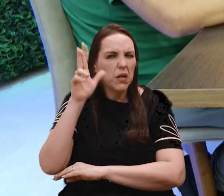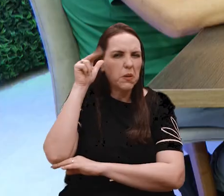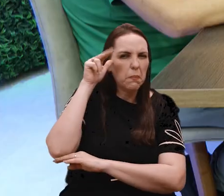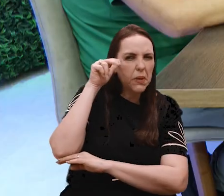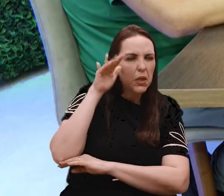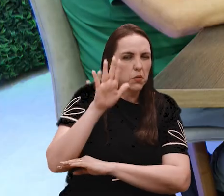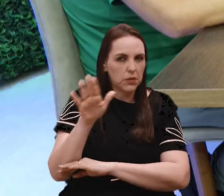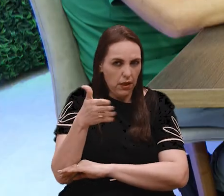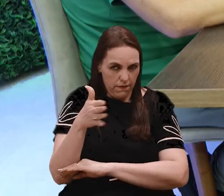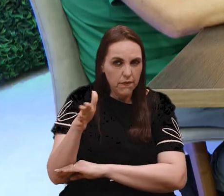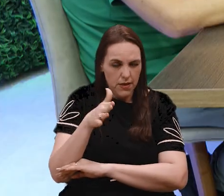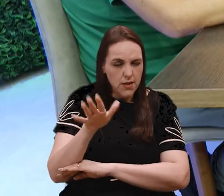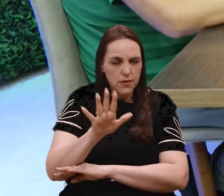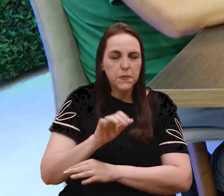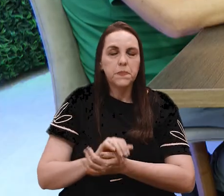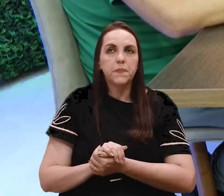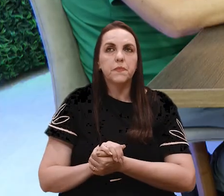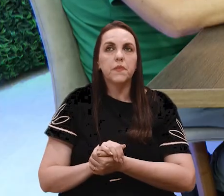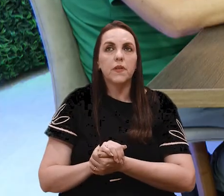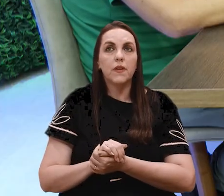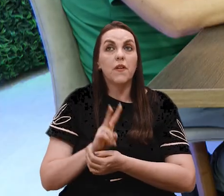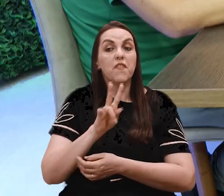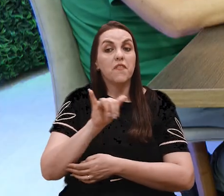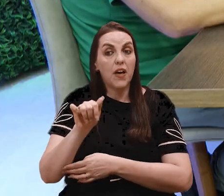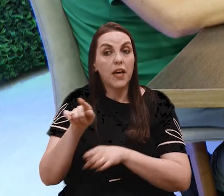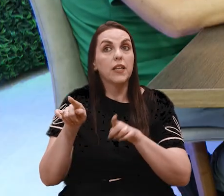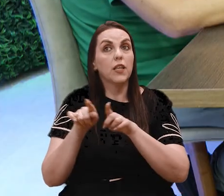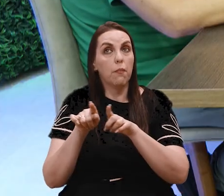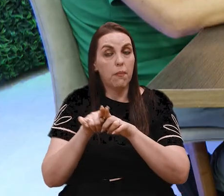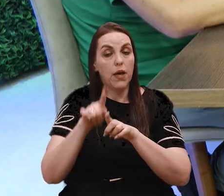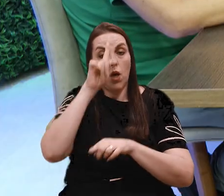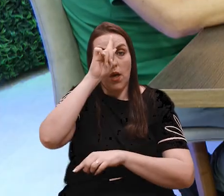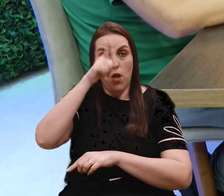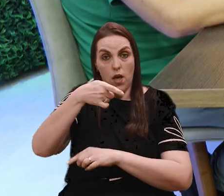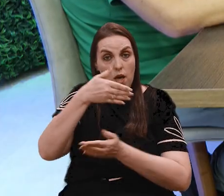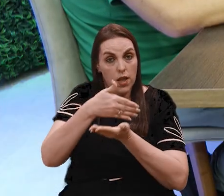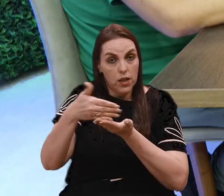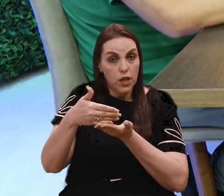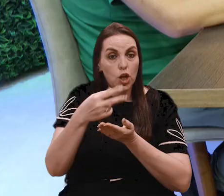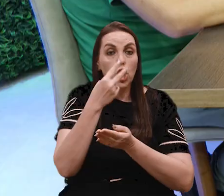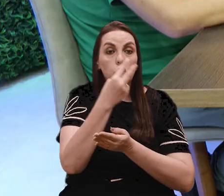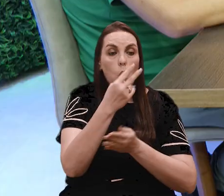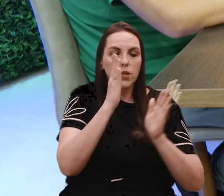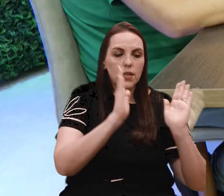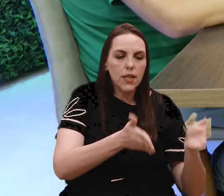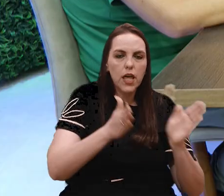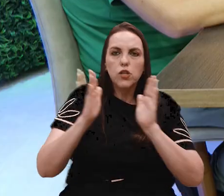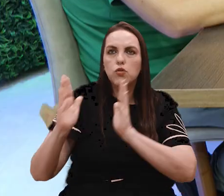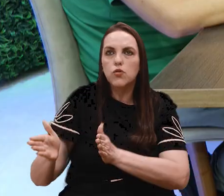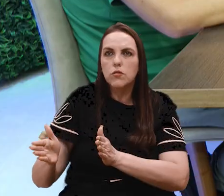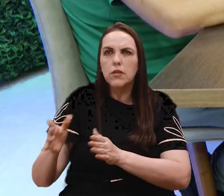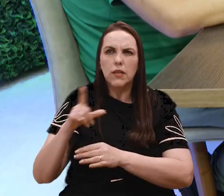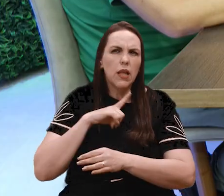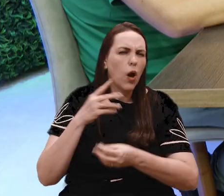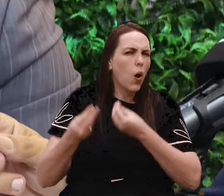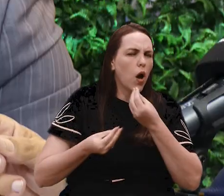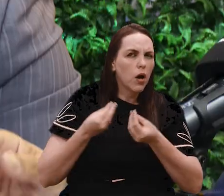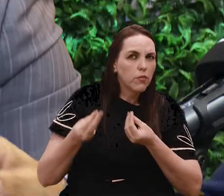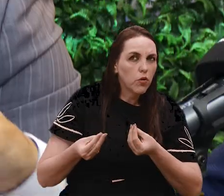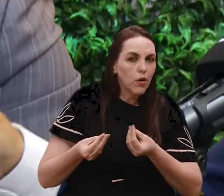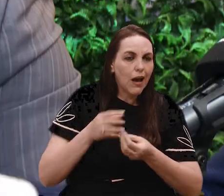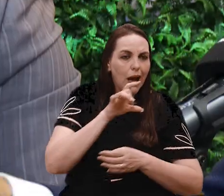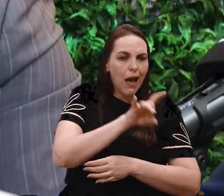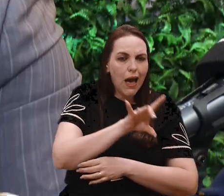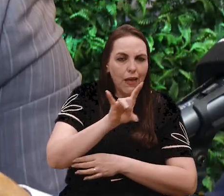provavelmente, nós vamos ter também a ordem de início para os outros 2 trechos. Como é que estão os outros 2 trechos? Cada um é uma empresa que